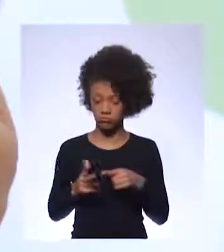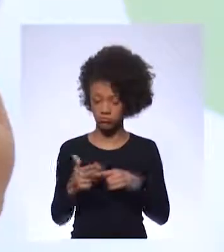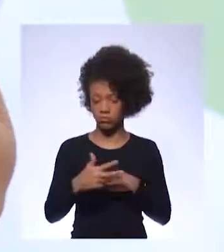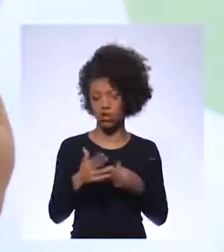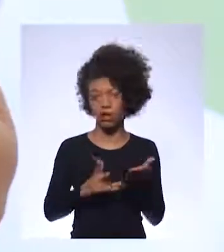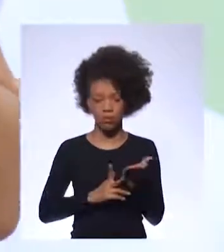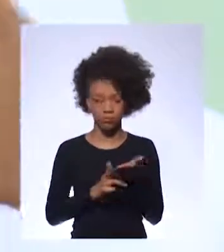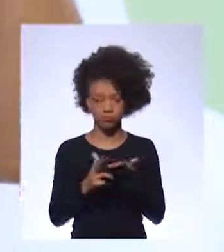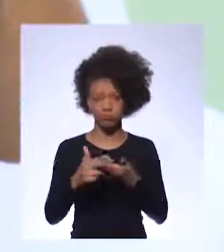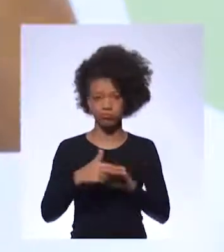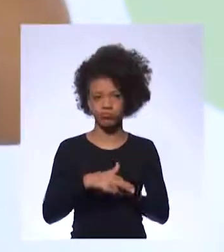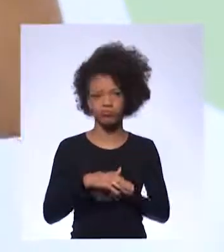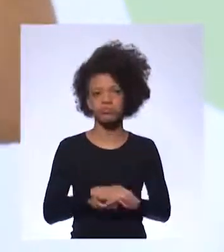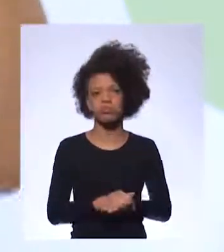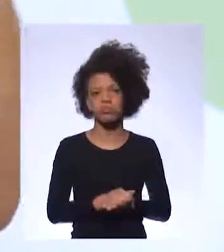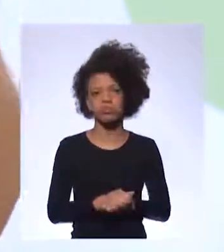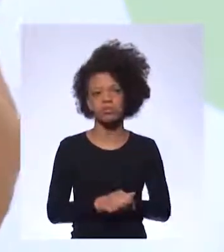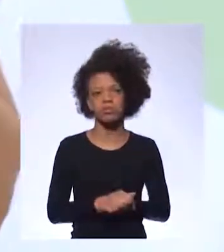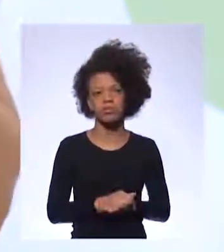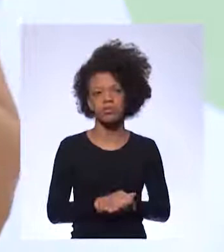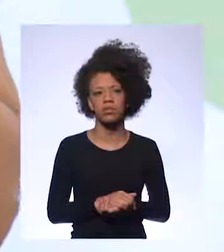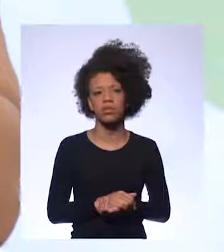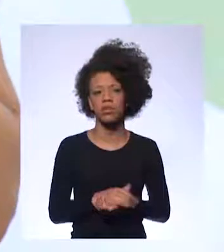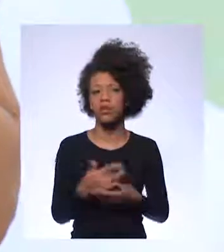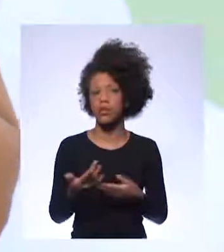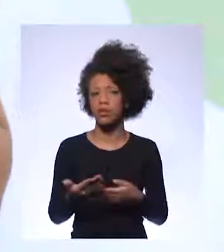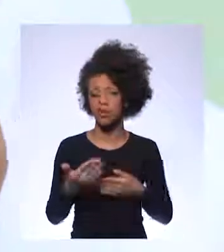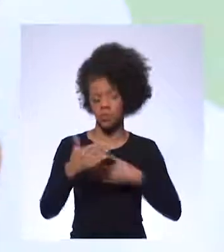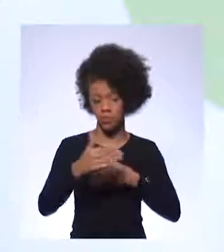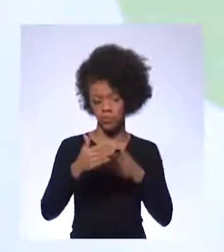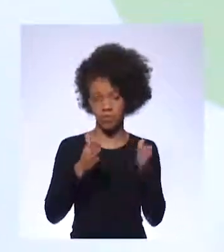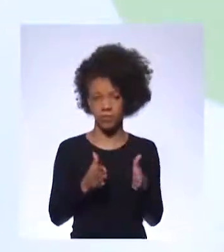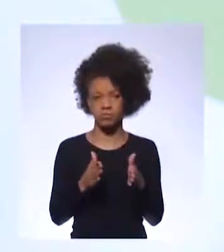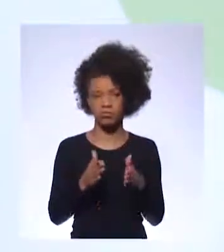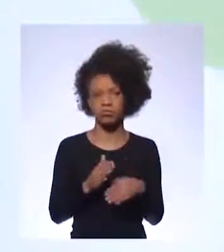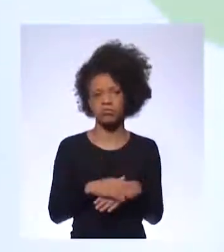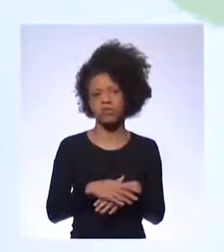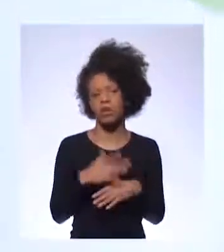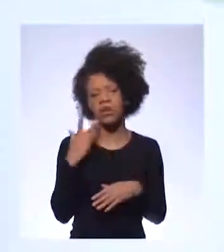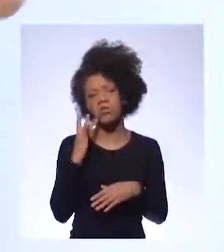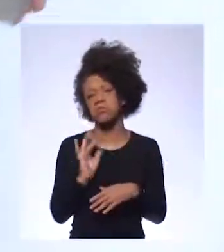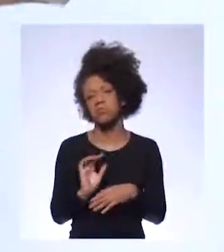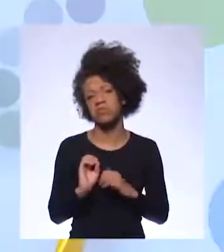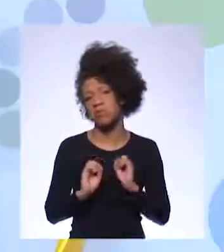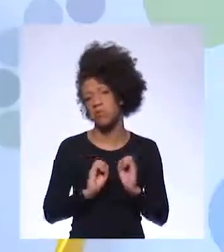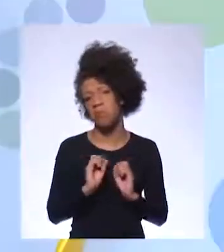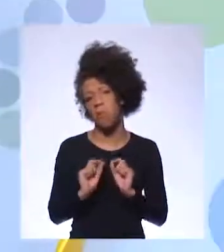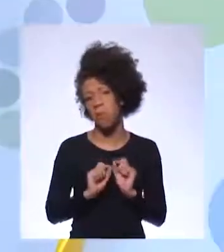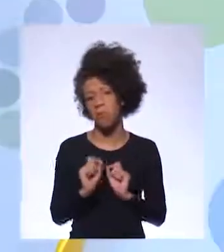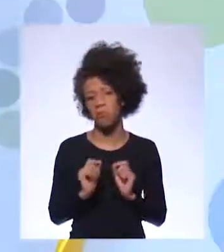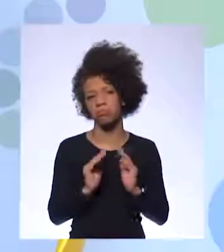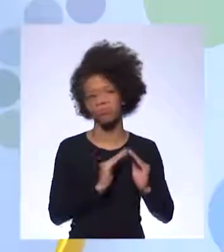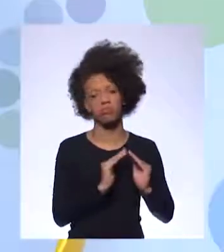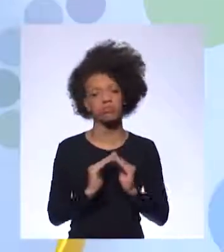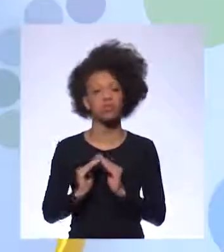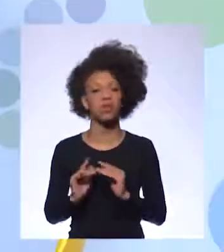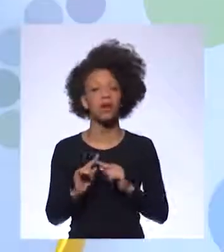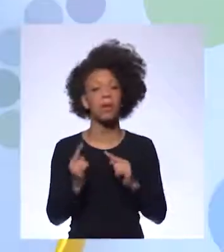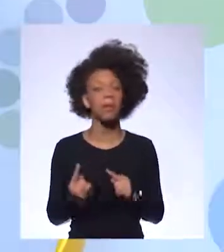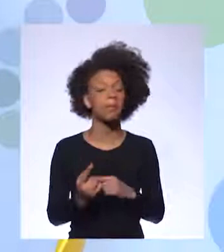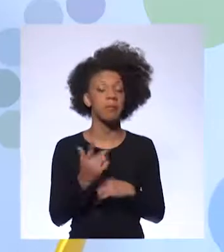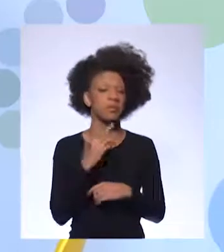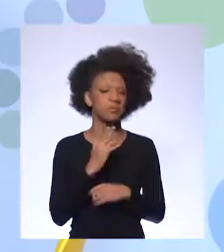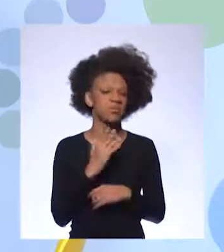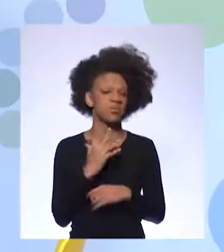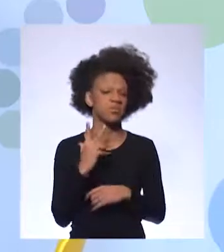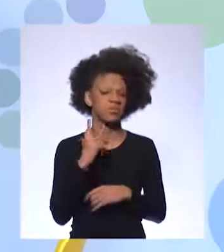ela ela ficava assim né eu cortei a e deixei quadradinha eu não sei como eram as casas mas como eu achei eu não achei que elas eram muito